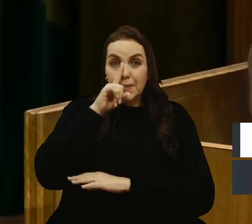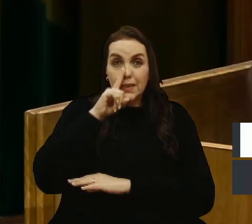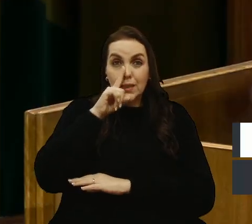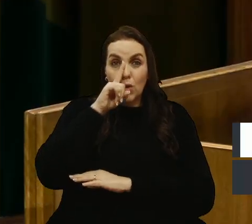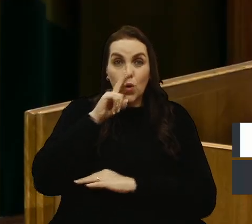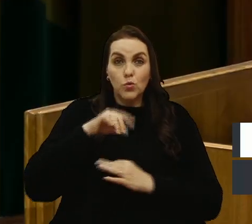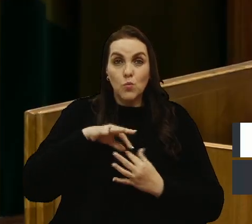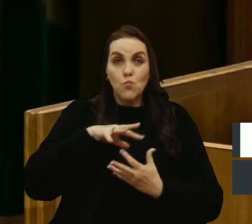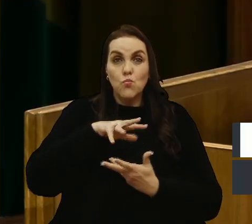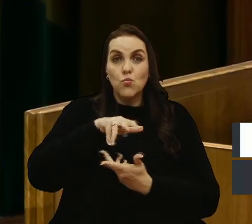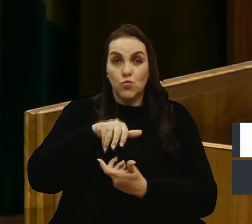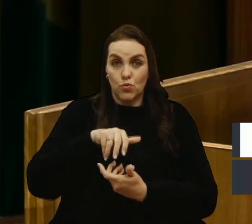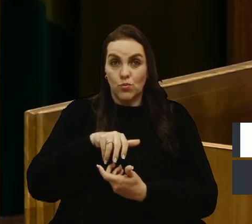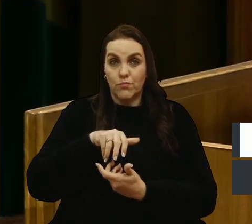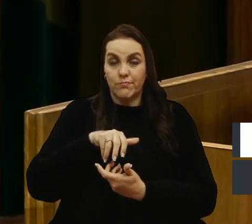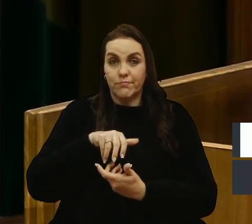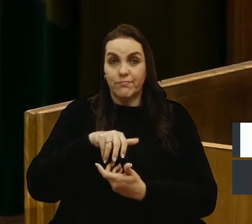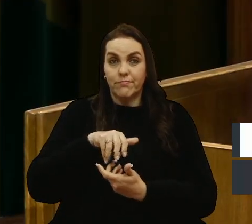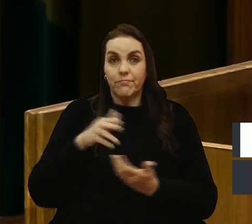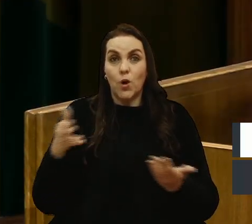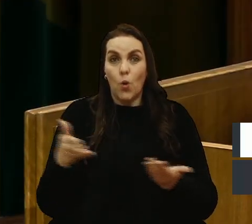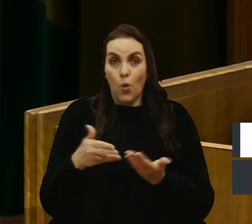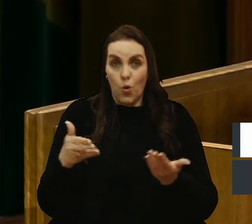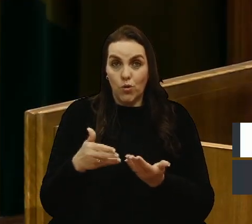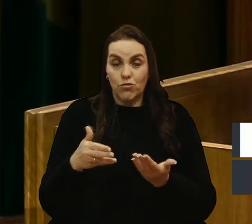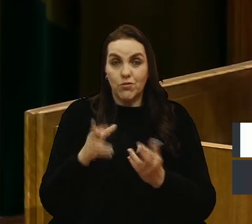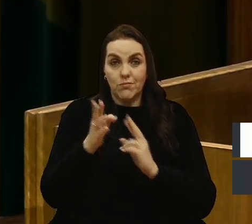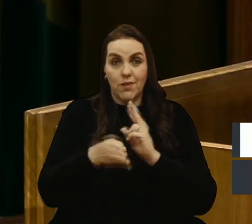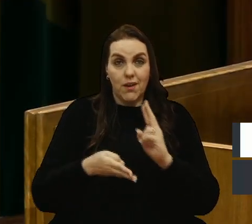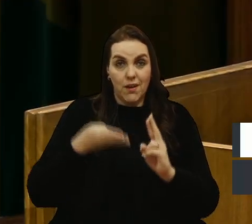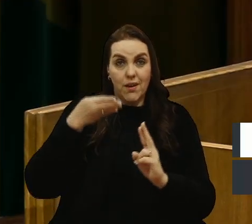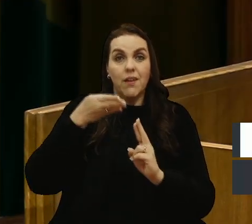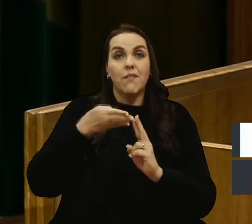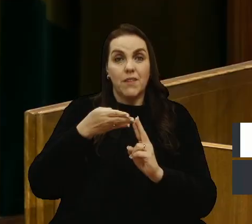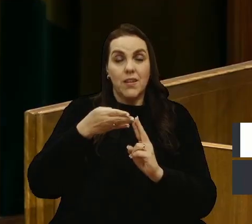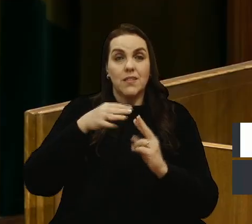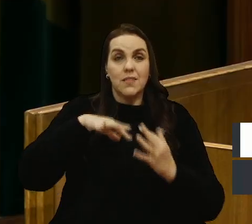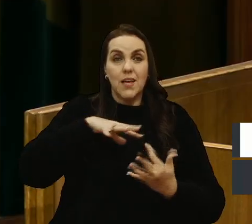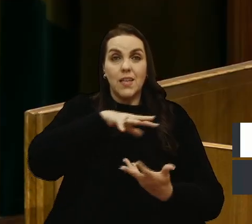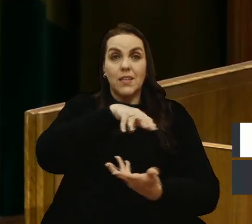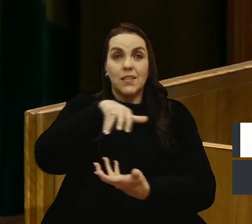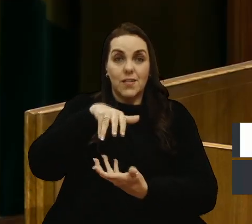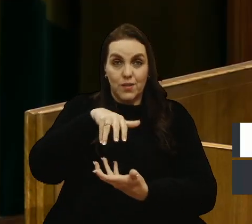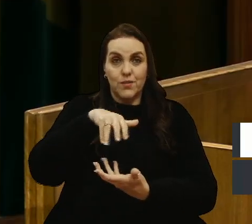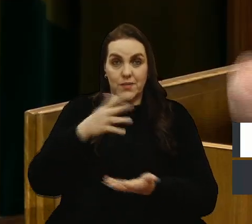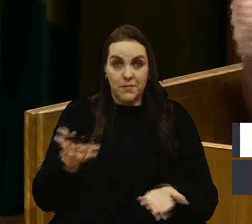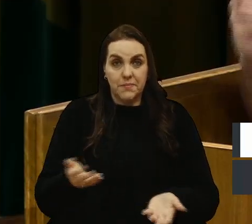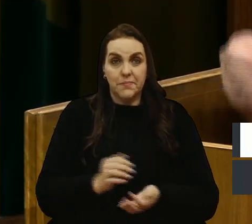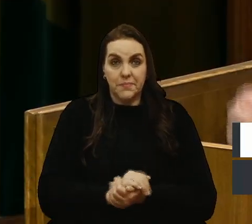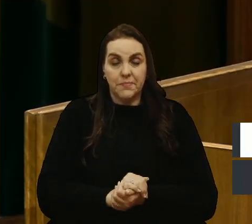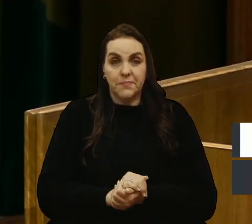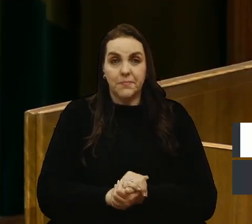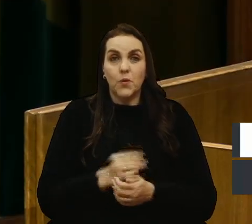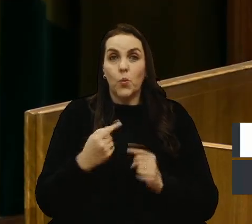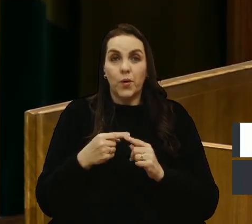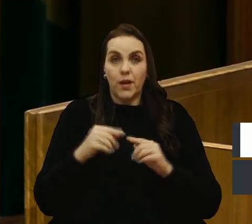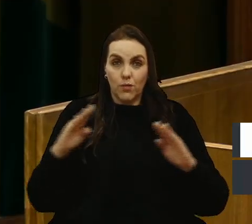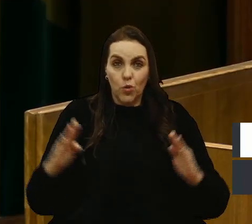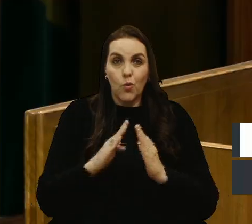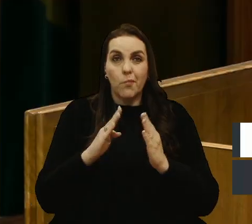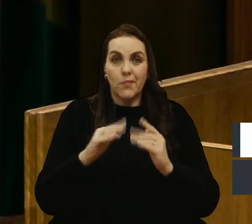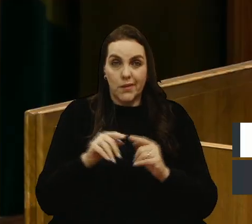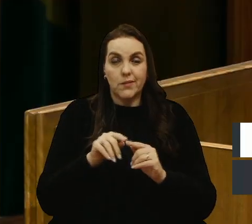do mundo. Hoje é referência internacional no quesito a combate